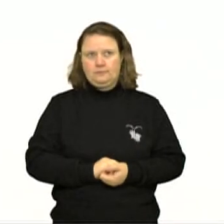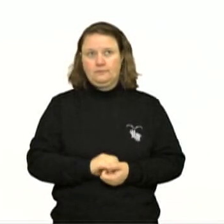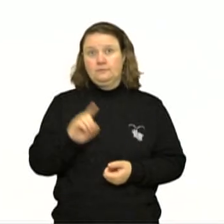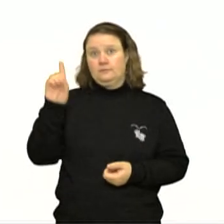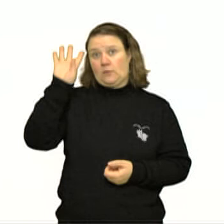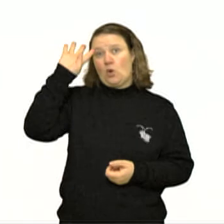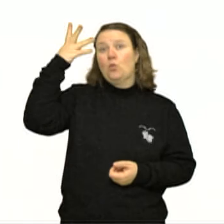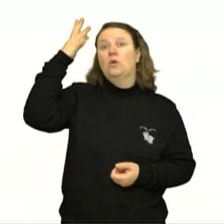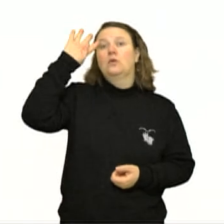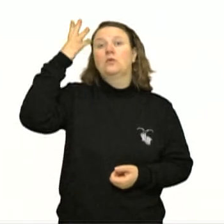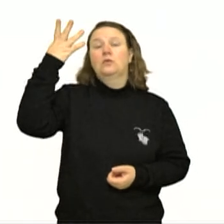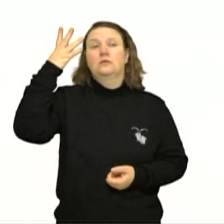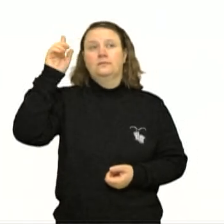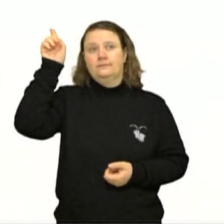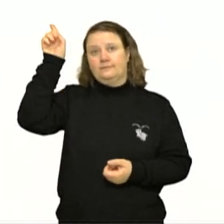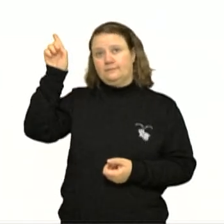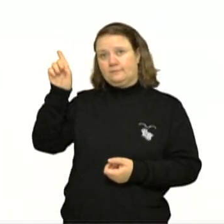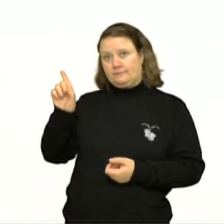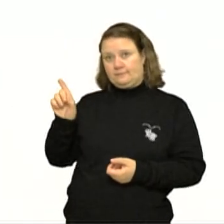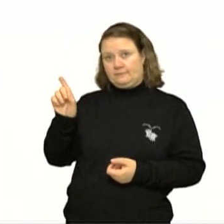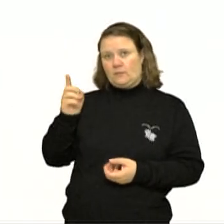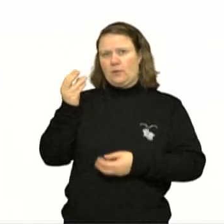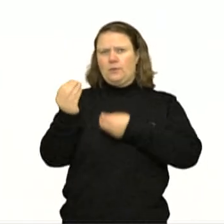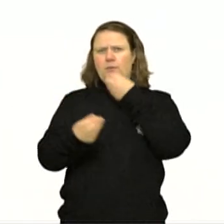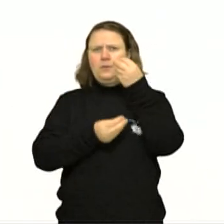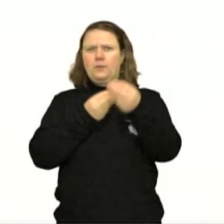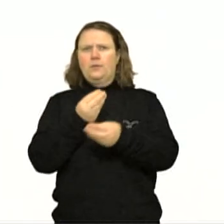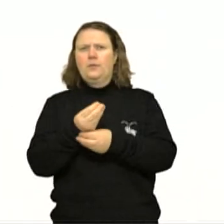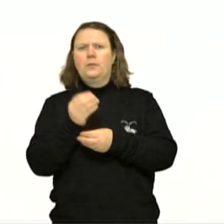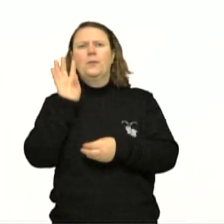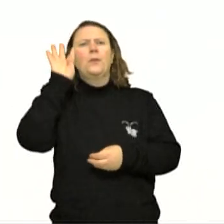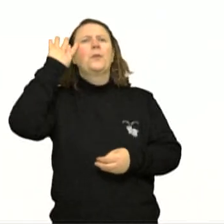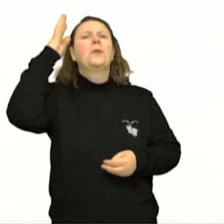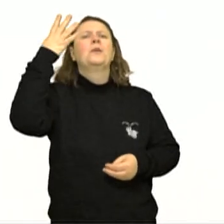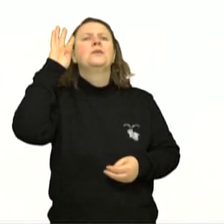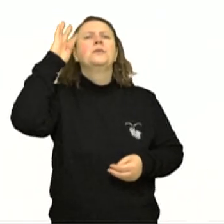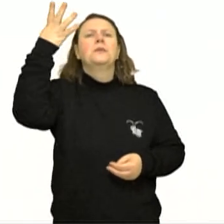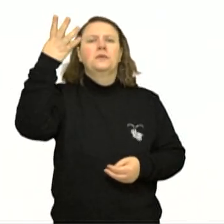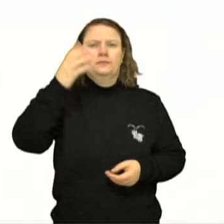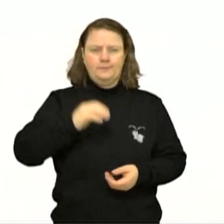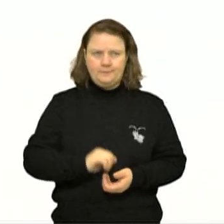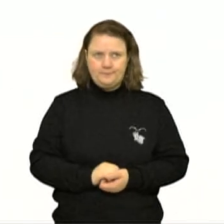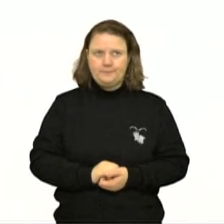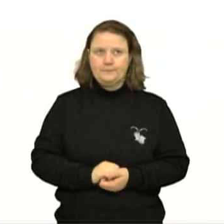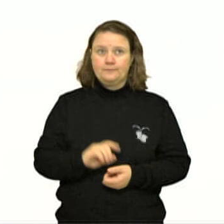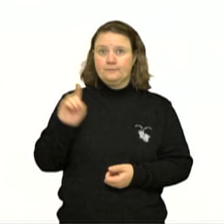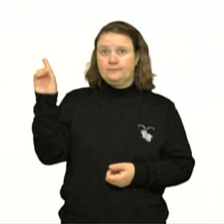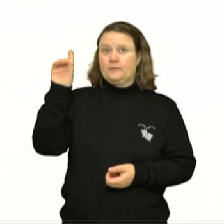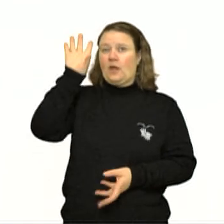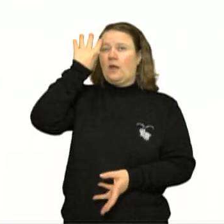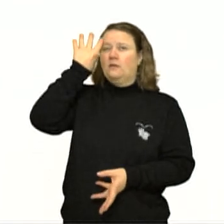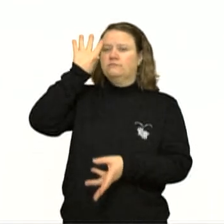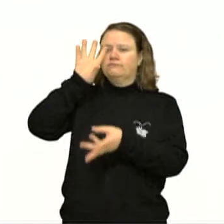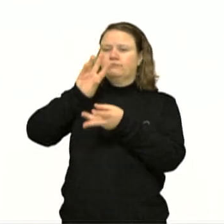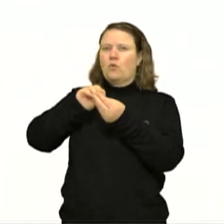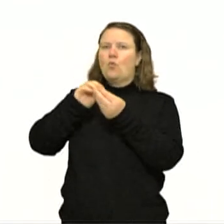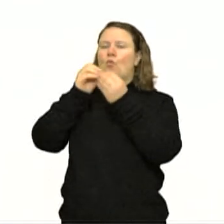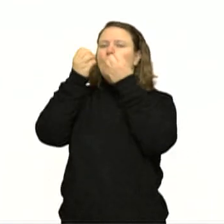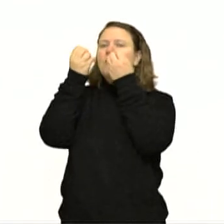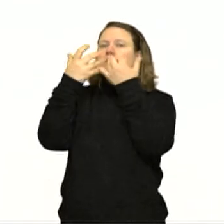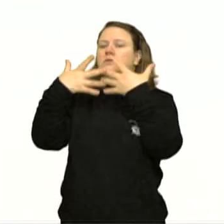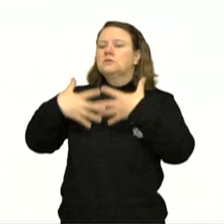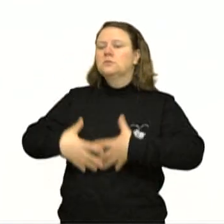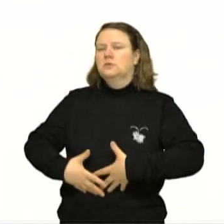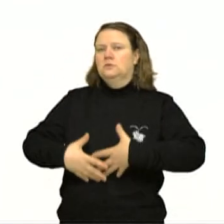and as a result of, né? Como consequência e como resultado de. E exemplificação, temos for example, for instance, que estão traduzidos